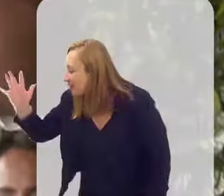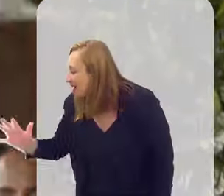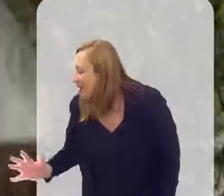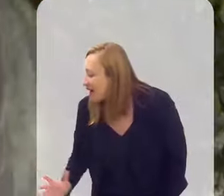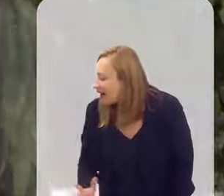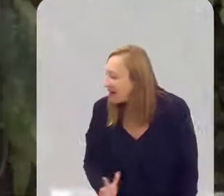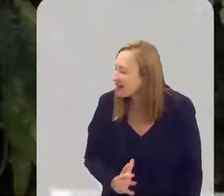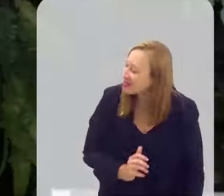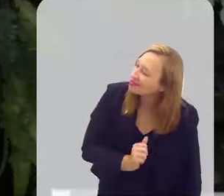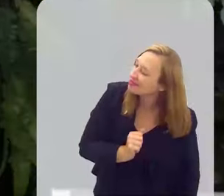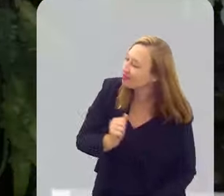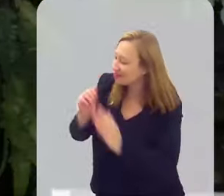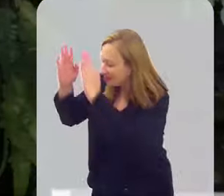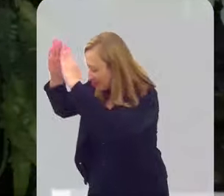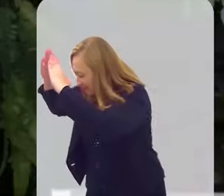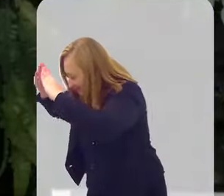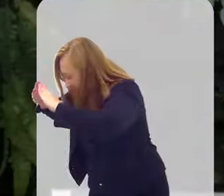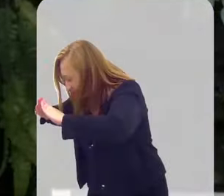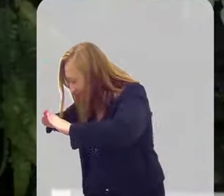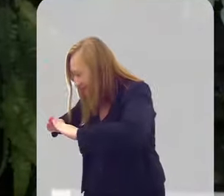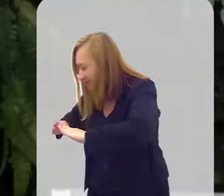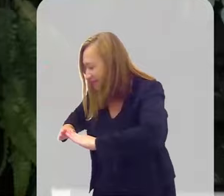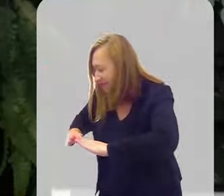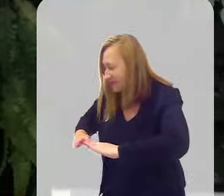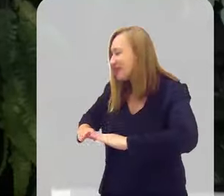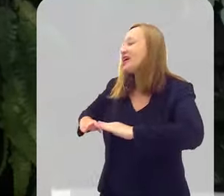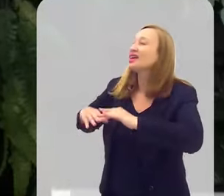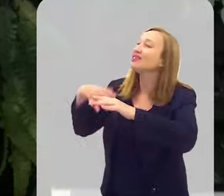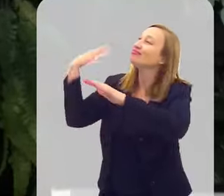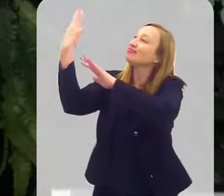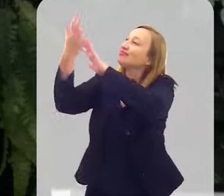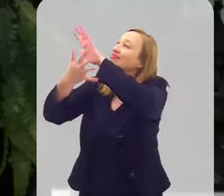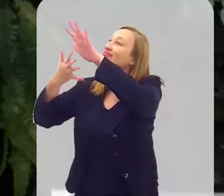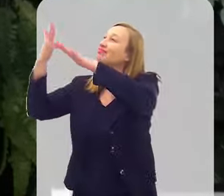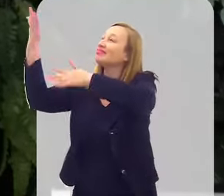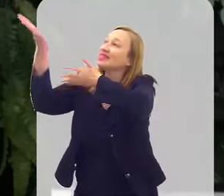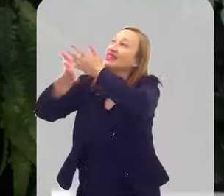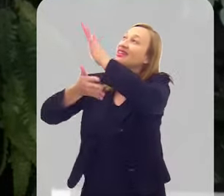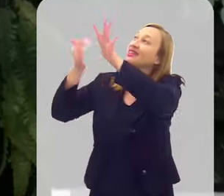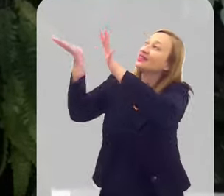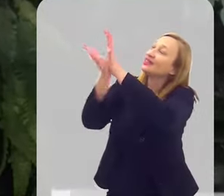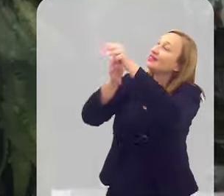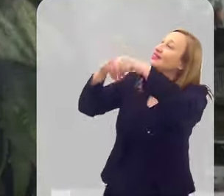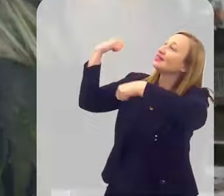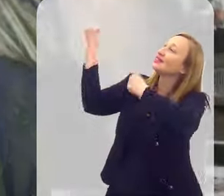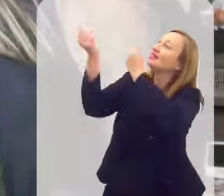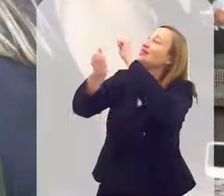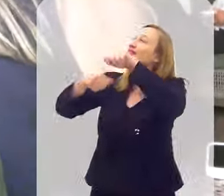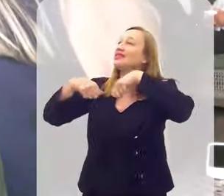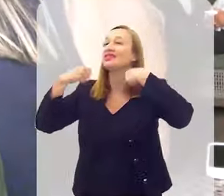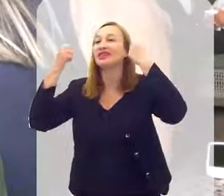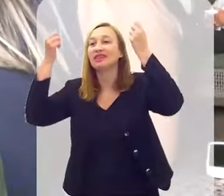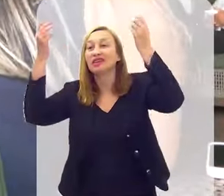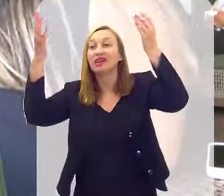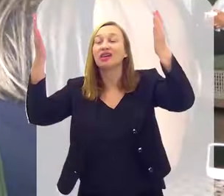Aleluia levanto as minhas mãos para te adorar e canto